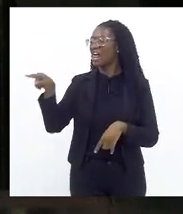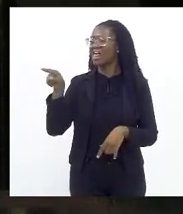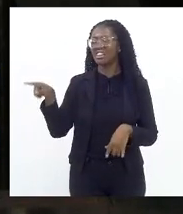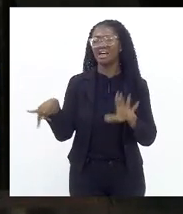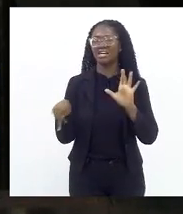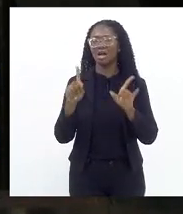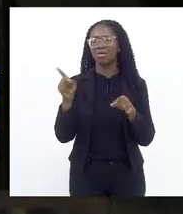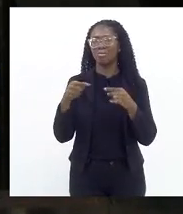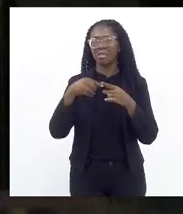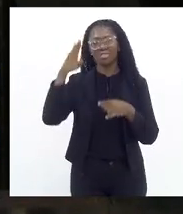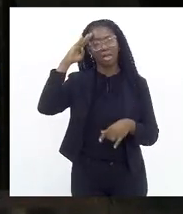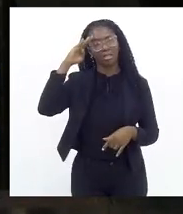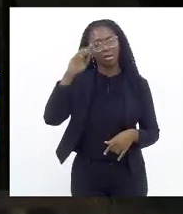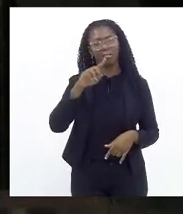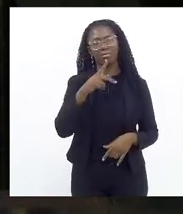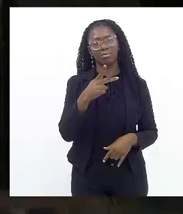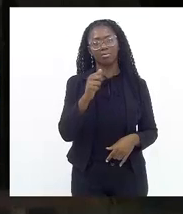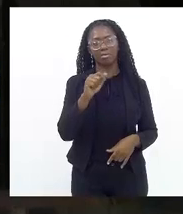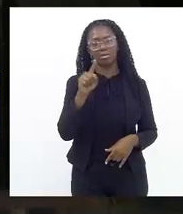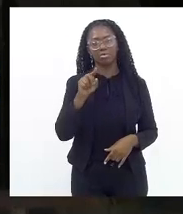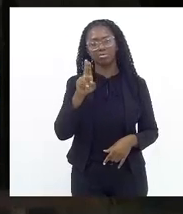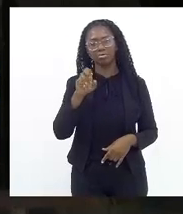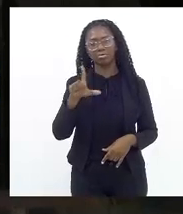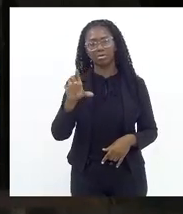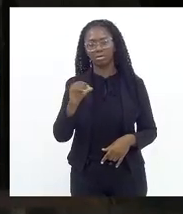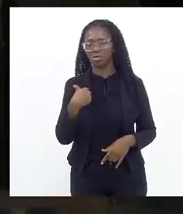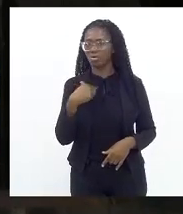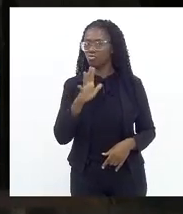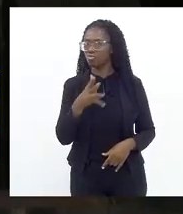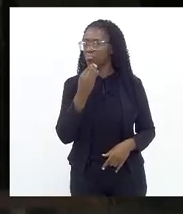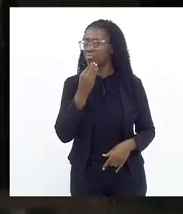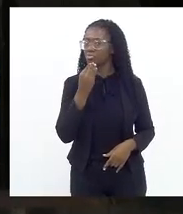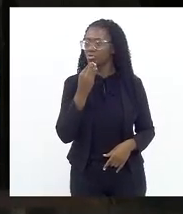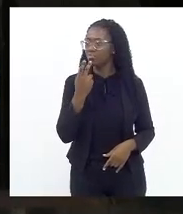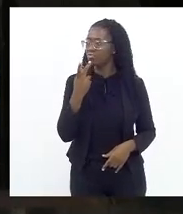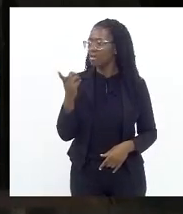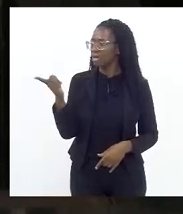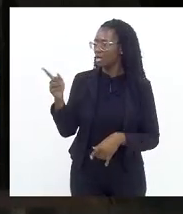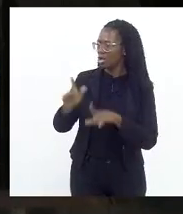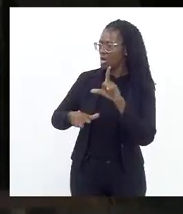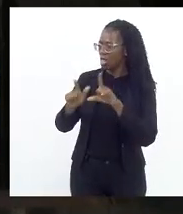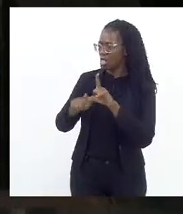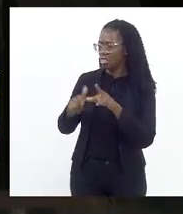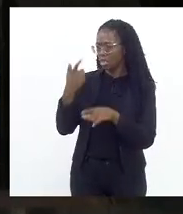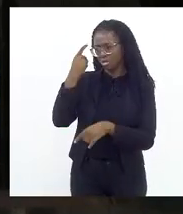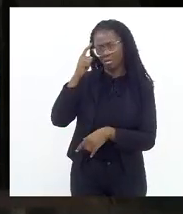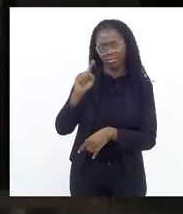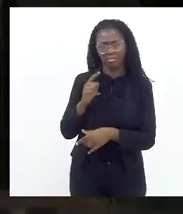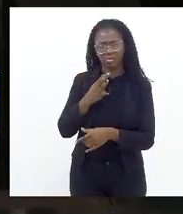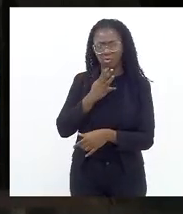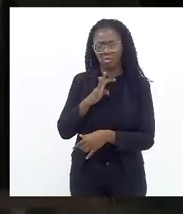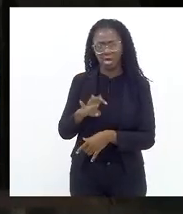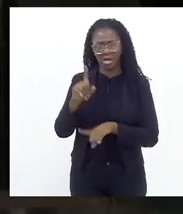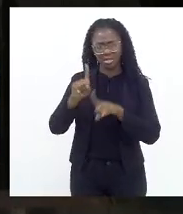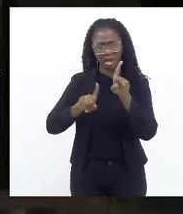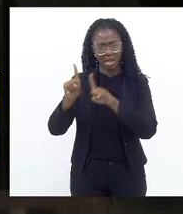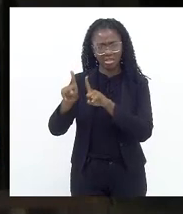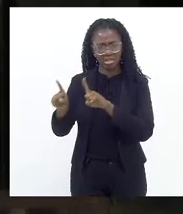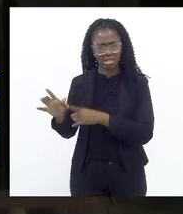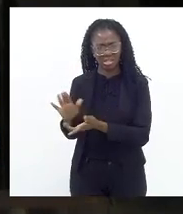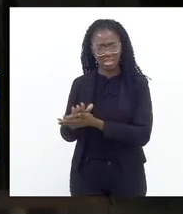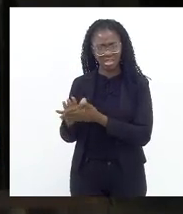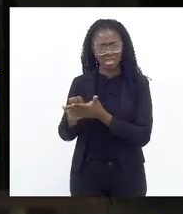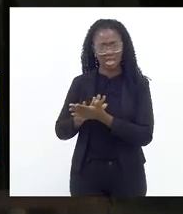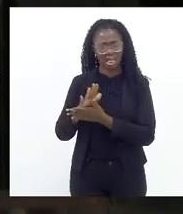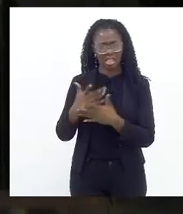Pazuello? Eu já tive a oportunidade de dizer aqui no plenário que ele não sabe nada de logística, nem de estatística, nem